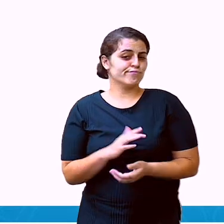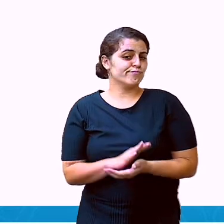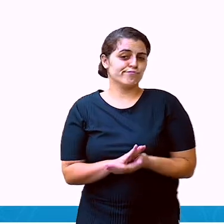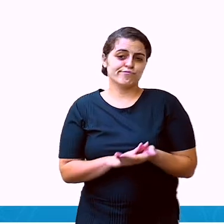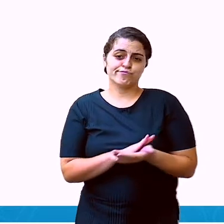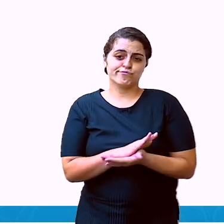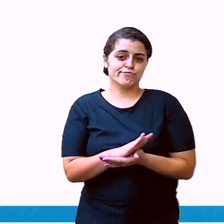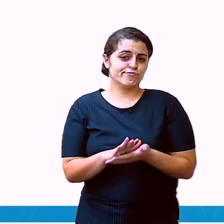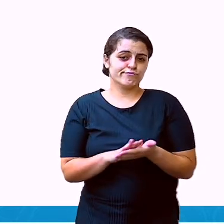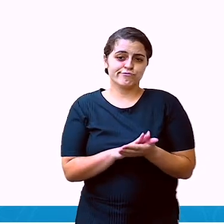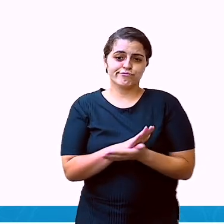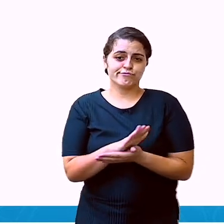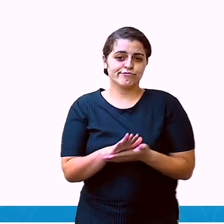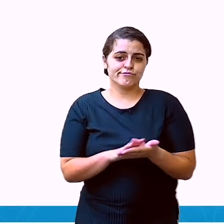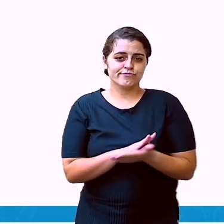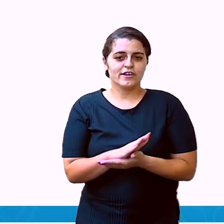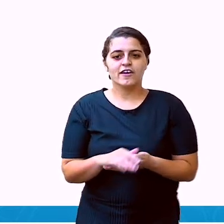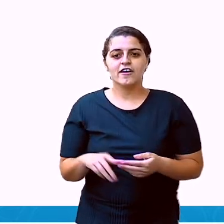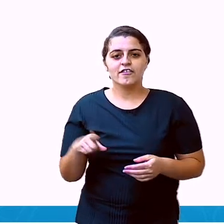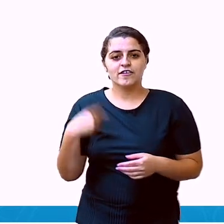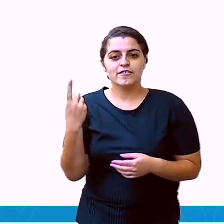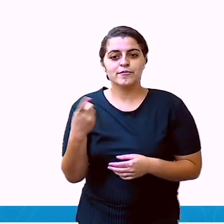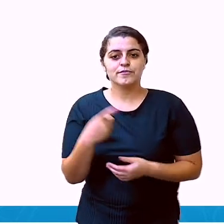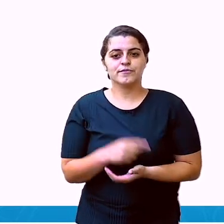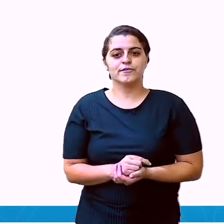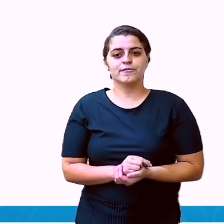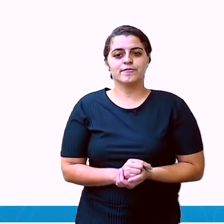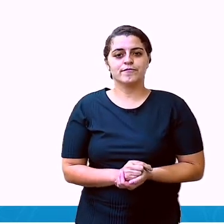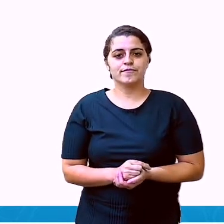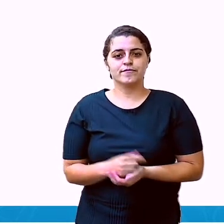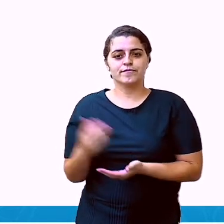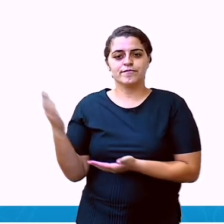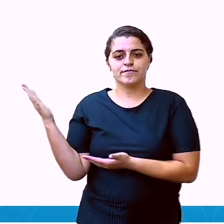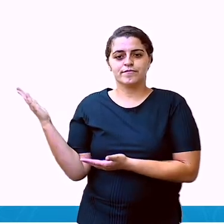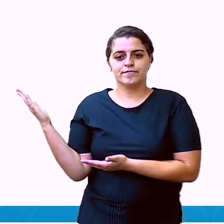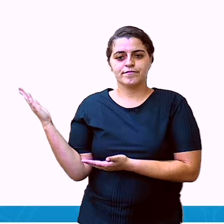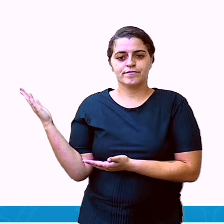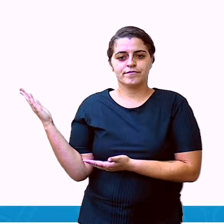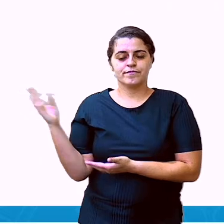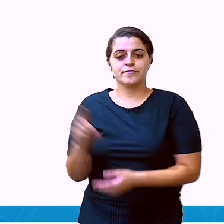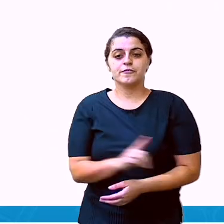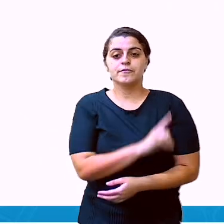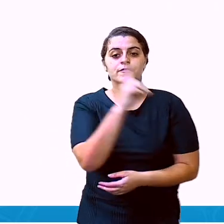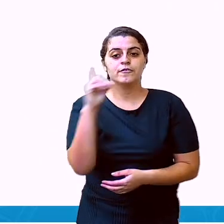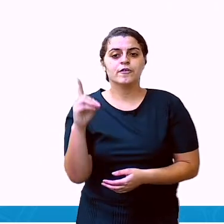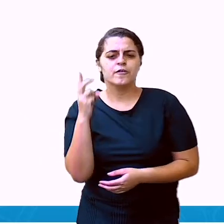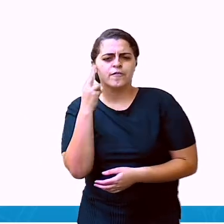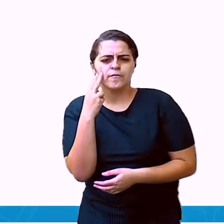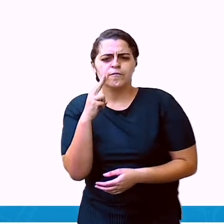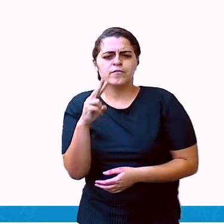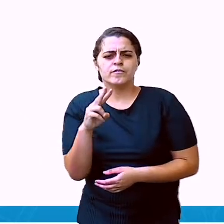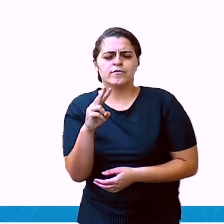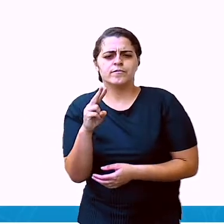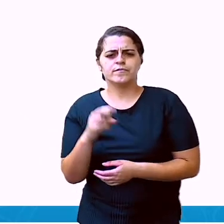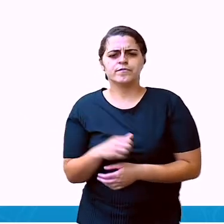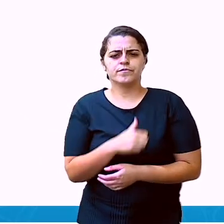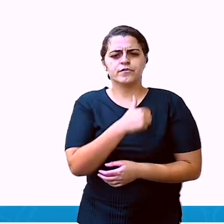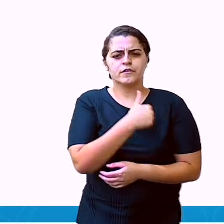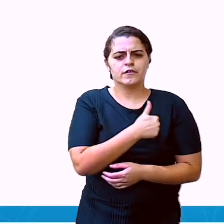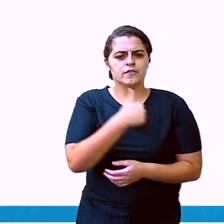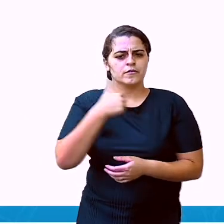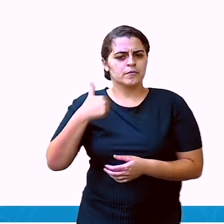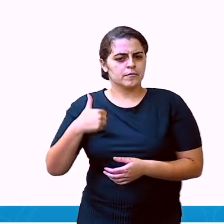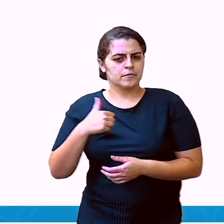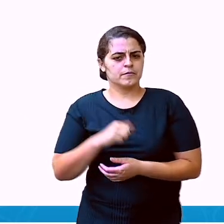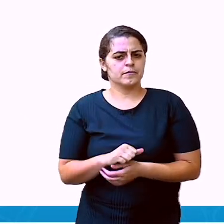não, né? Vamos ao próximo dia. Observe o